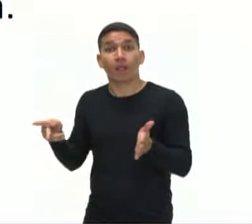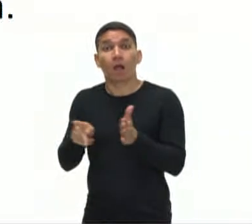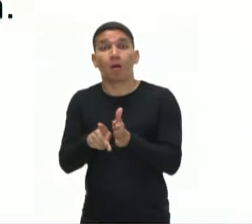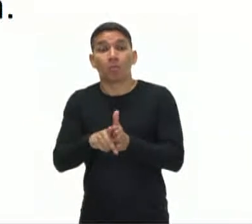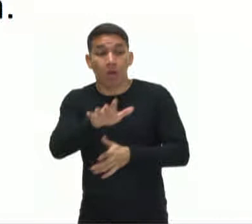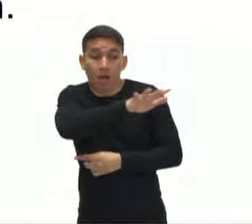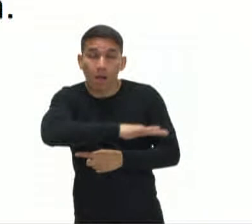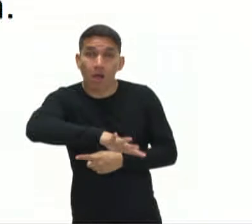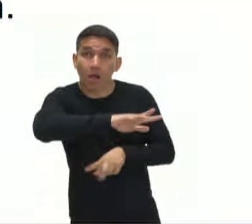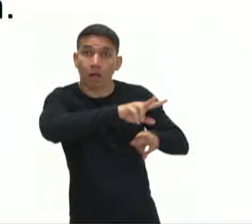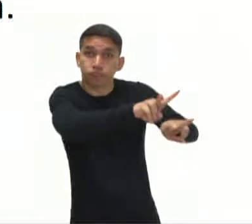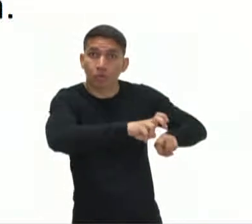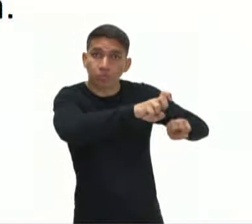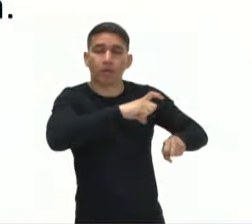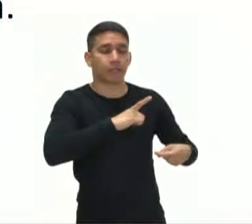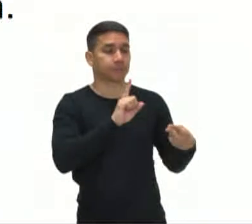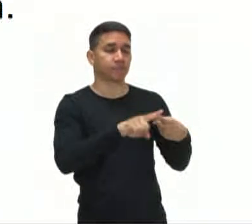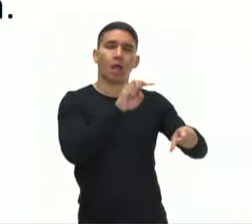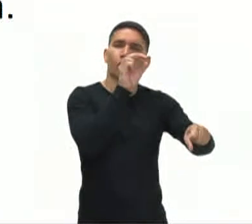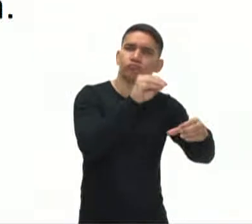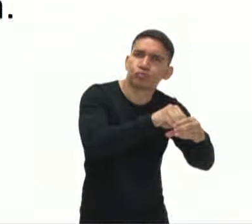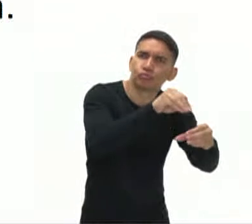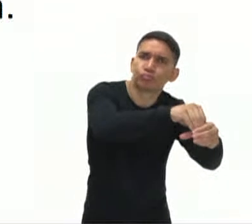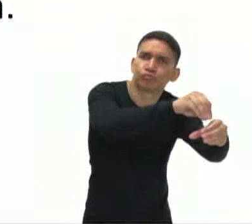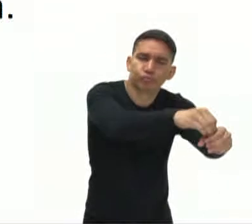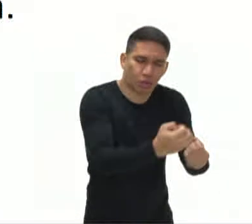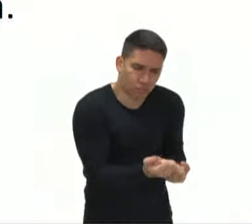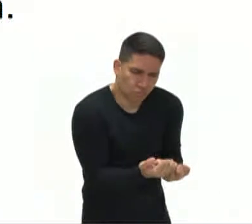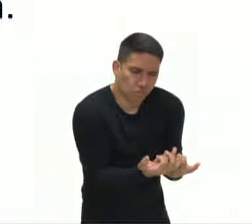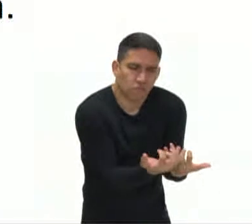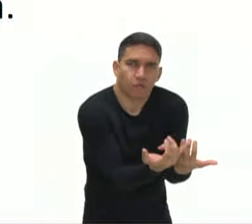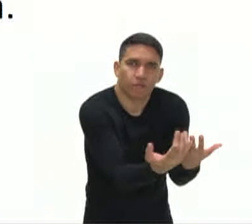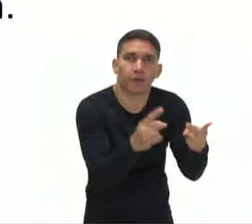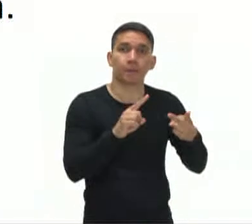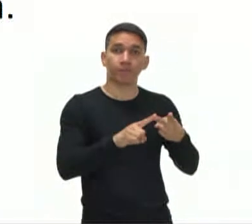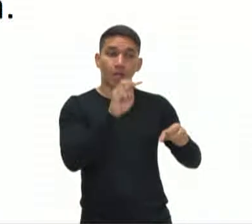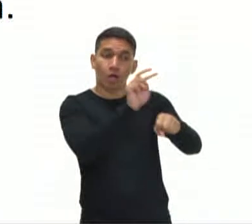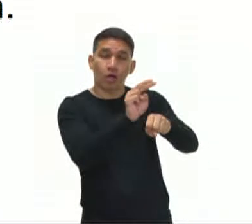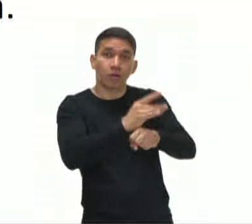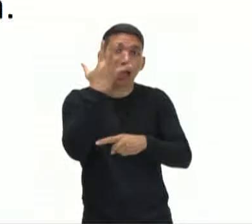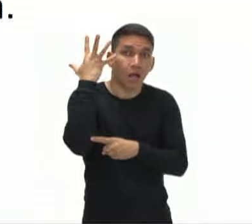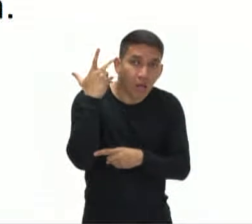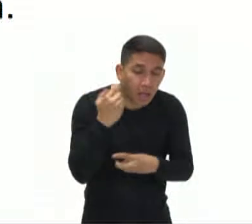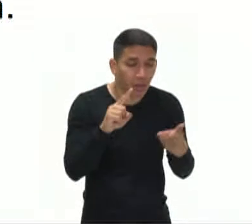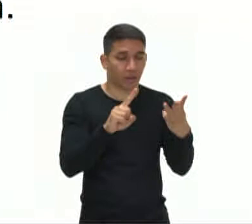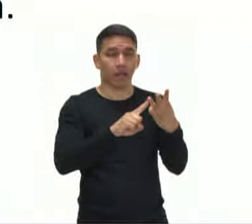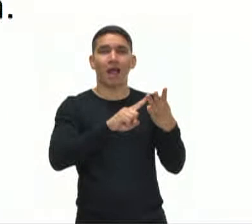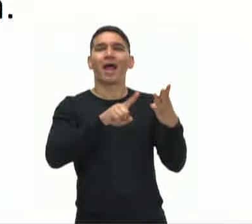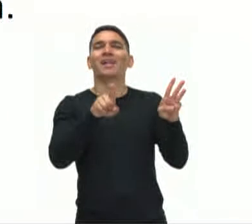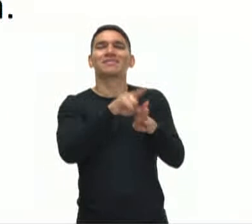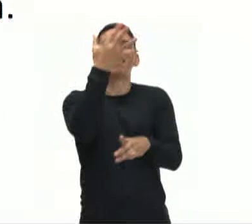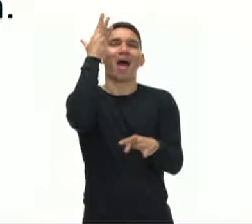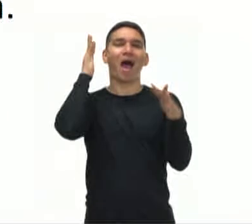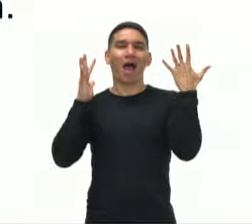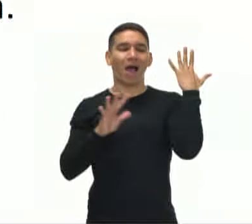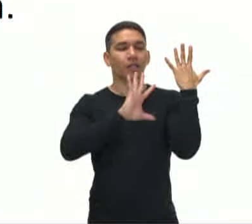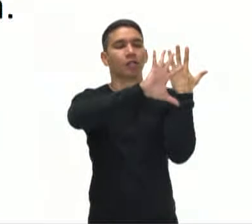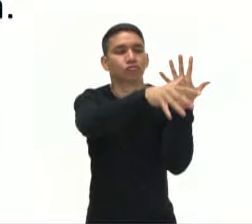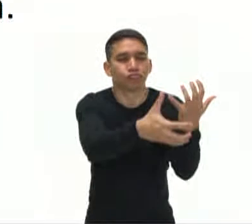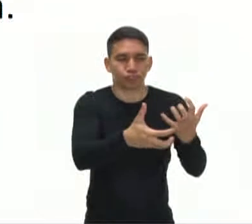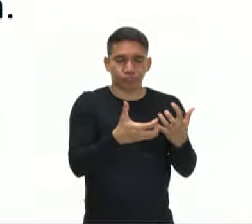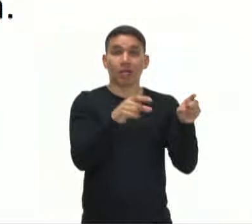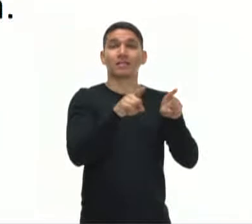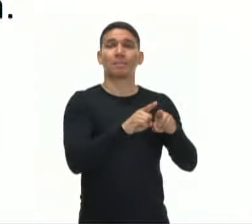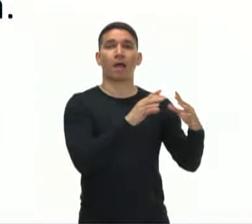meio rural, nós vamos ter a agricultura, a pecuária, o extrativismo, a colaboração entre vizinhos, por exemplo,